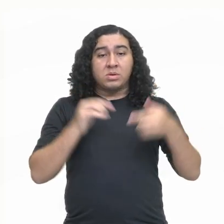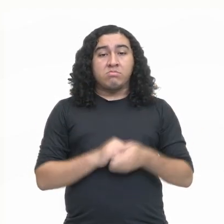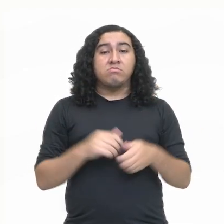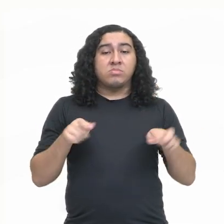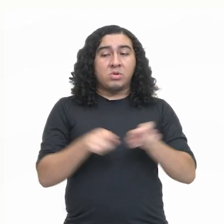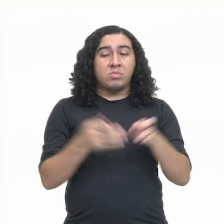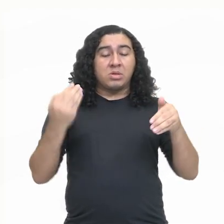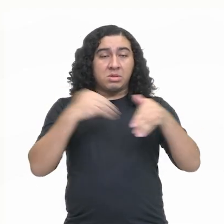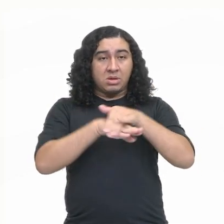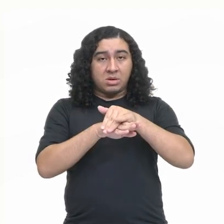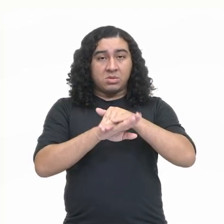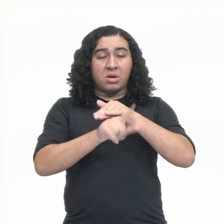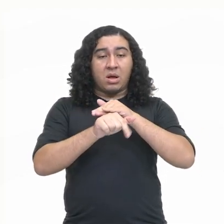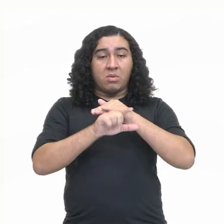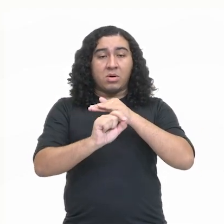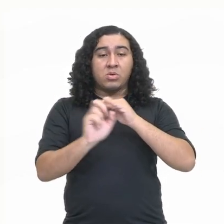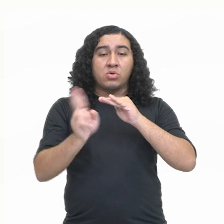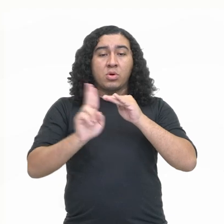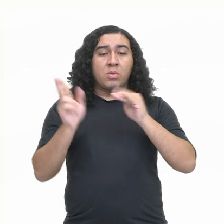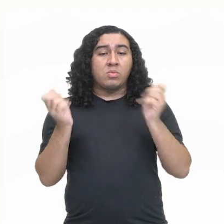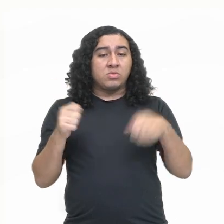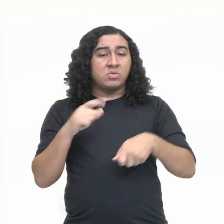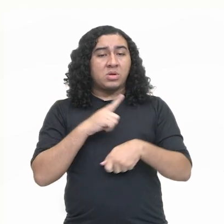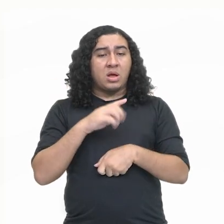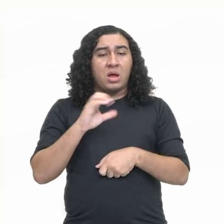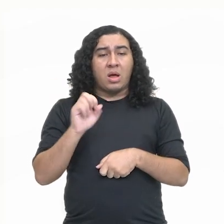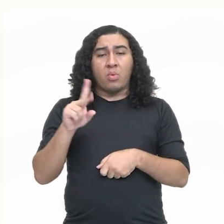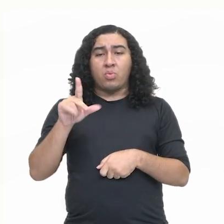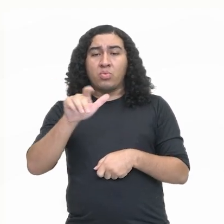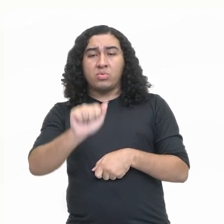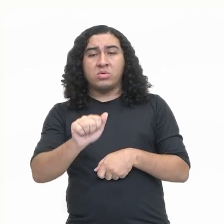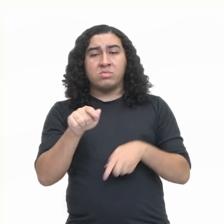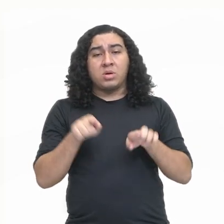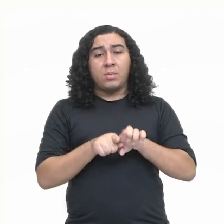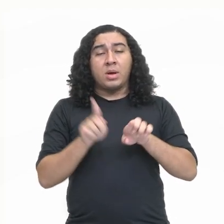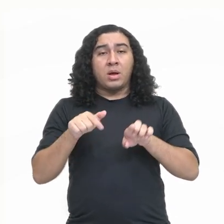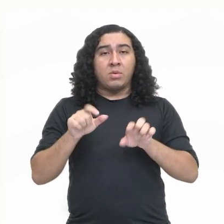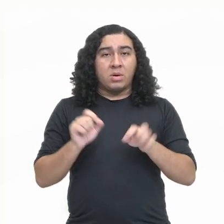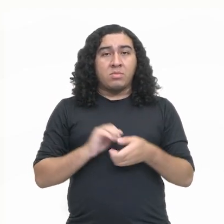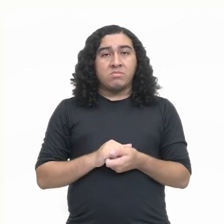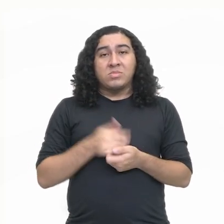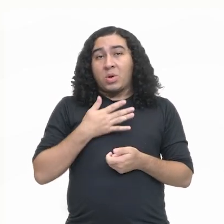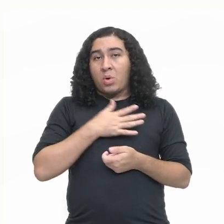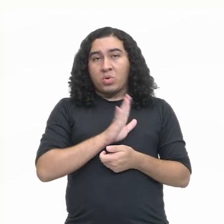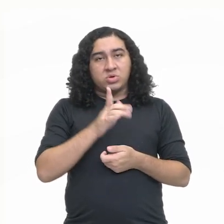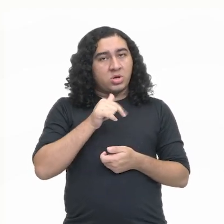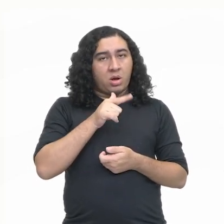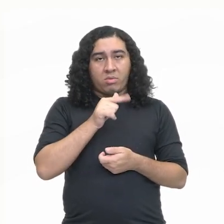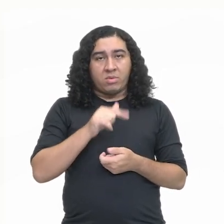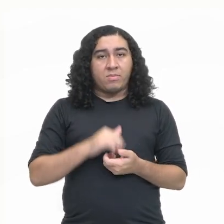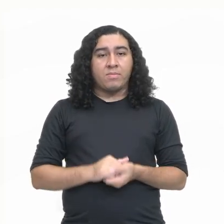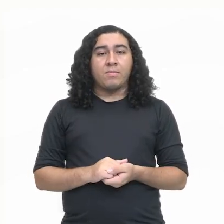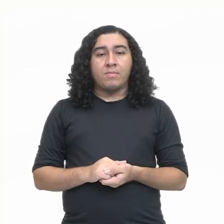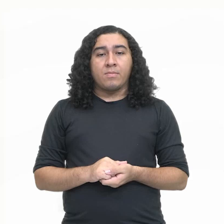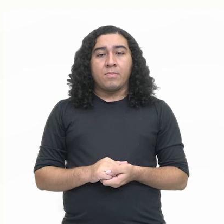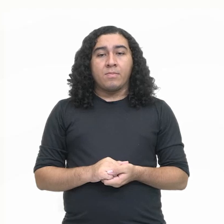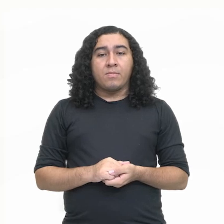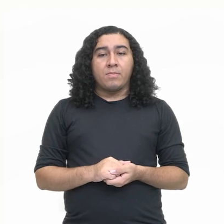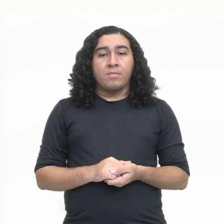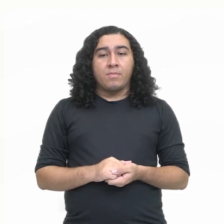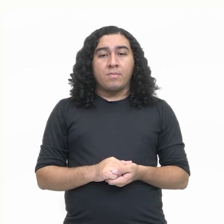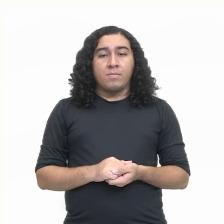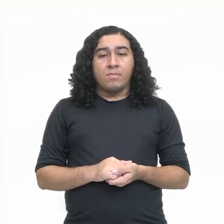parte interna, que a gente pode chamar de cauda, ela é hidrofóbica, não gosta de água, né? Então,